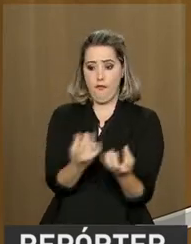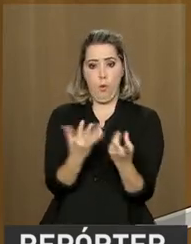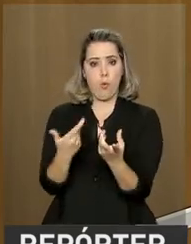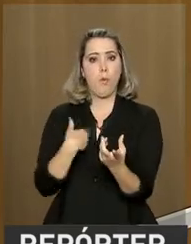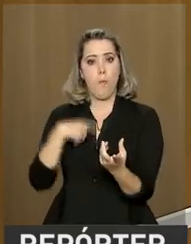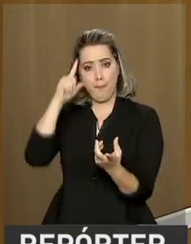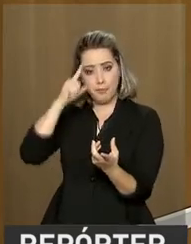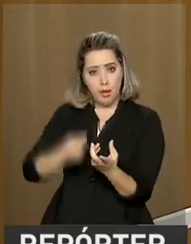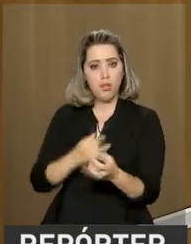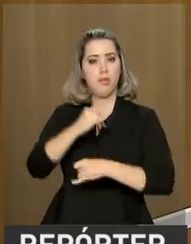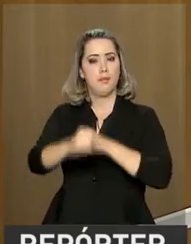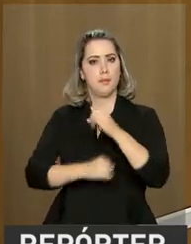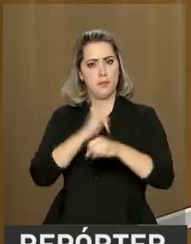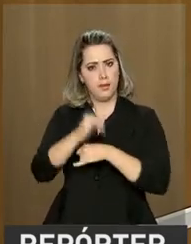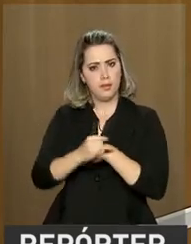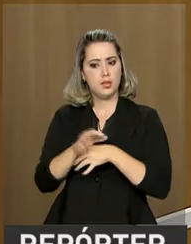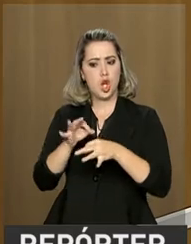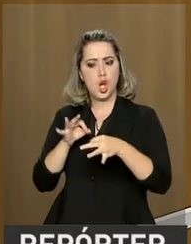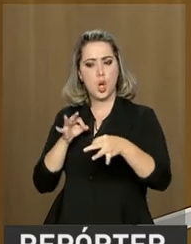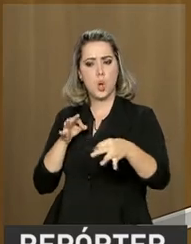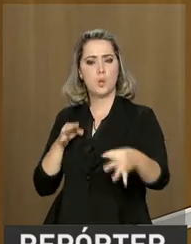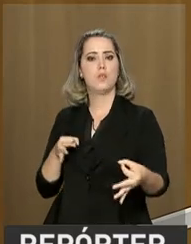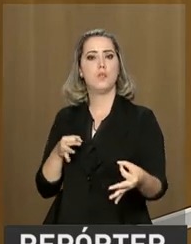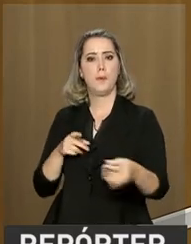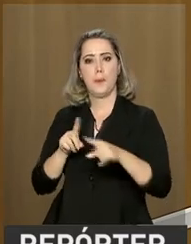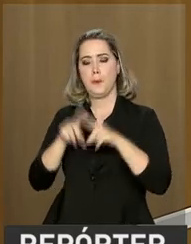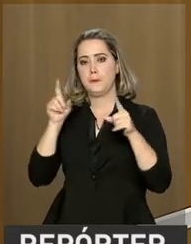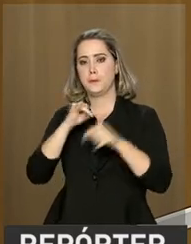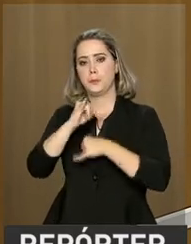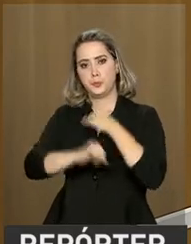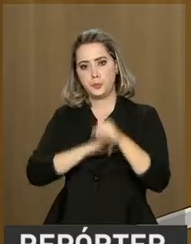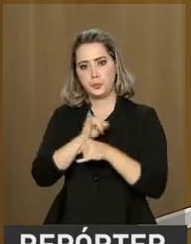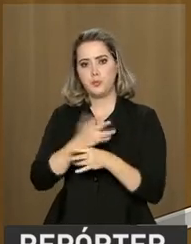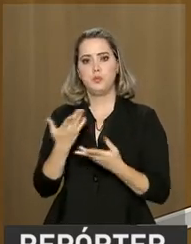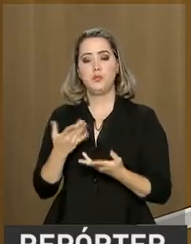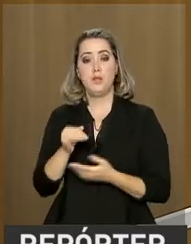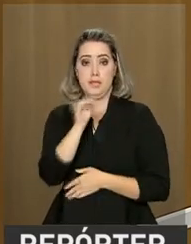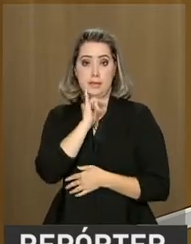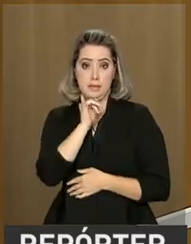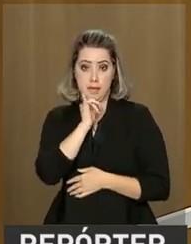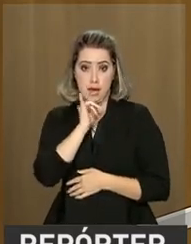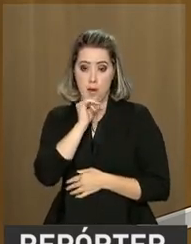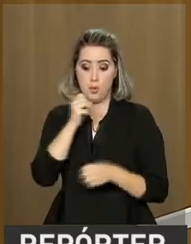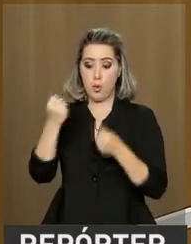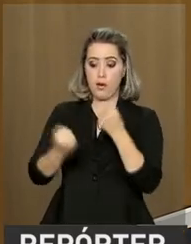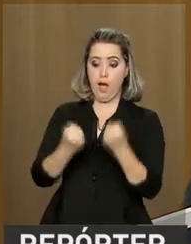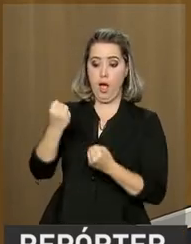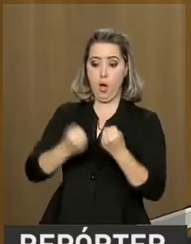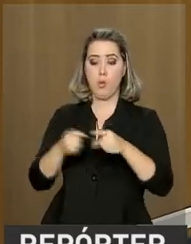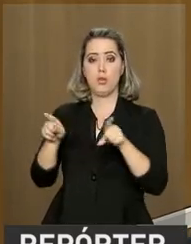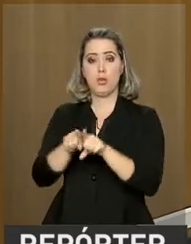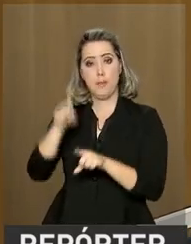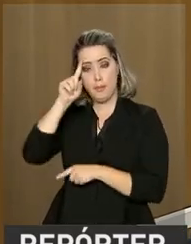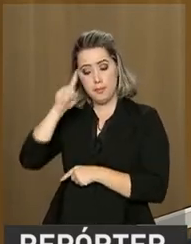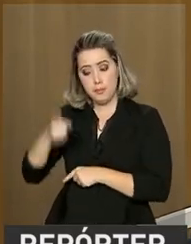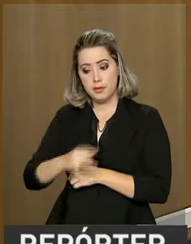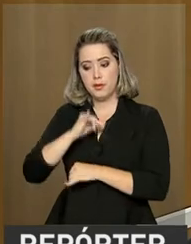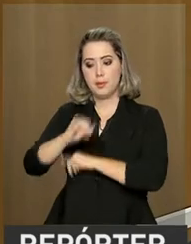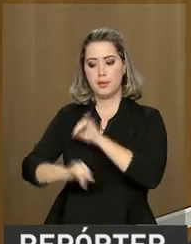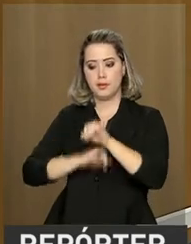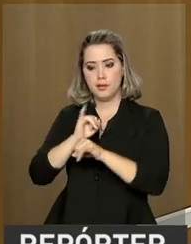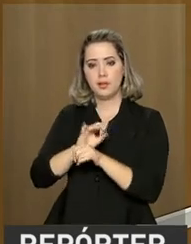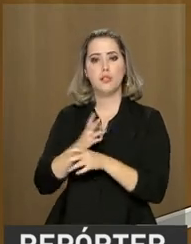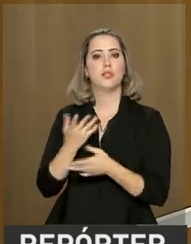poder comandar diversas operações dos nossos veículos através da internet o trator da agricultura através da